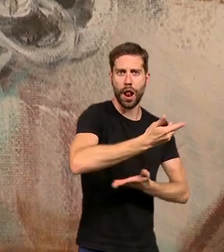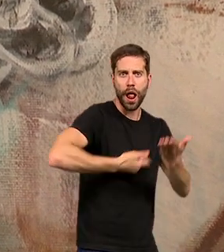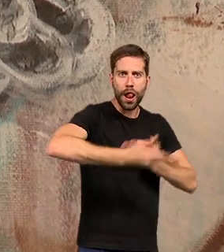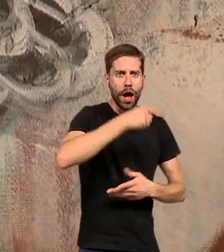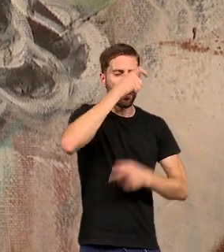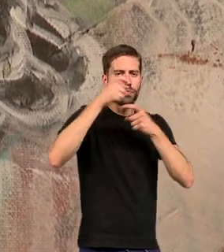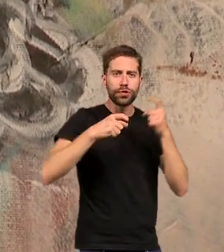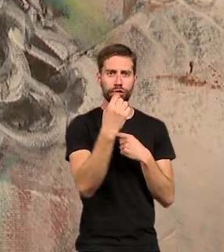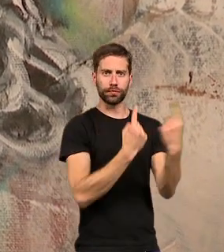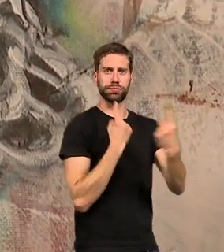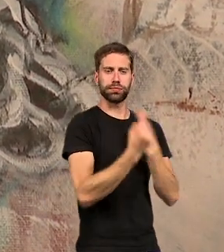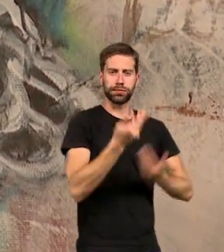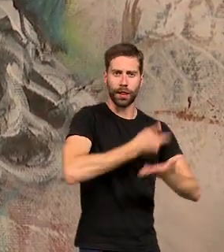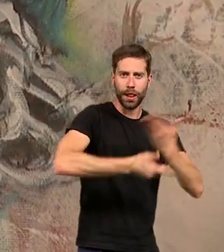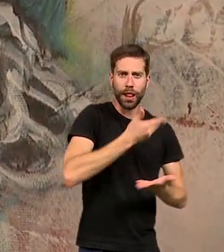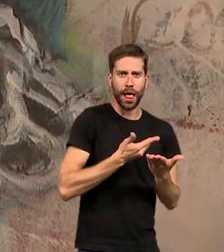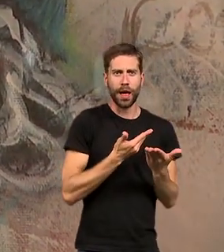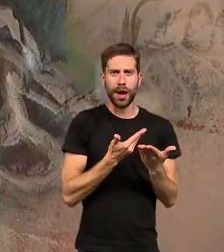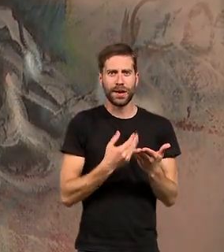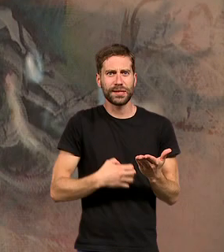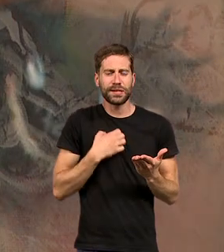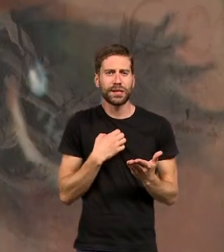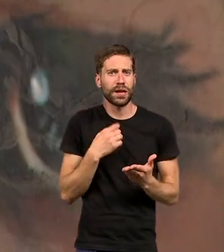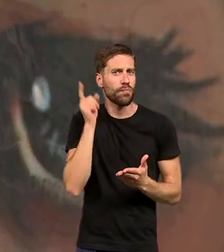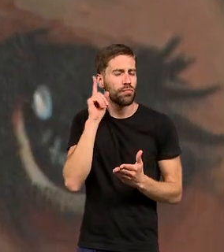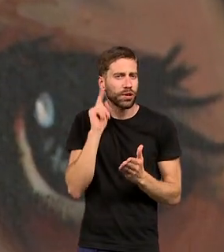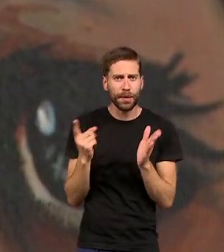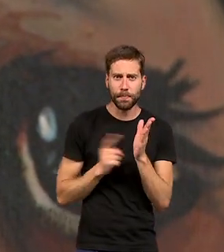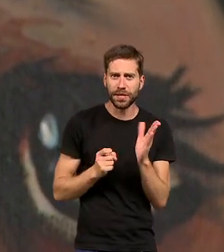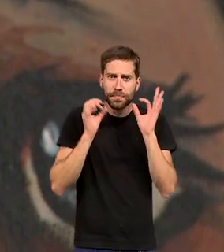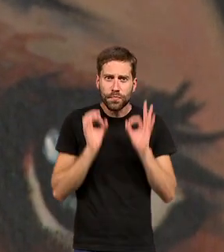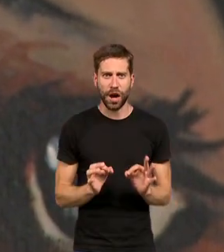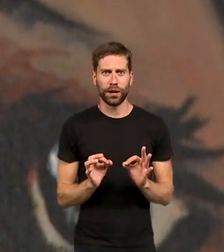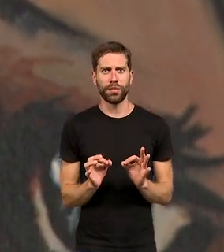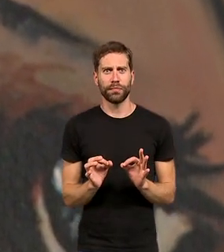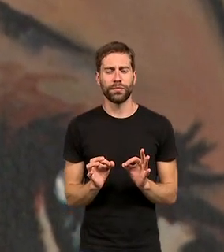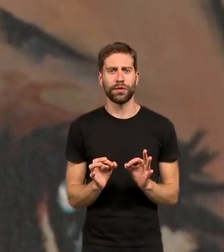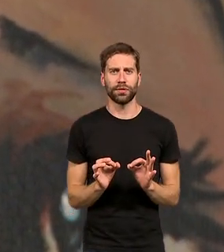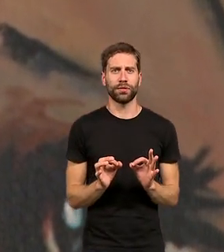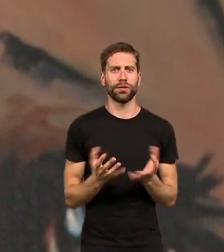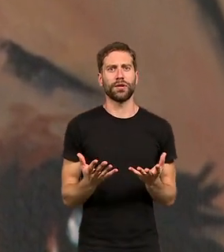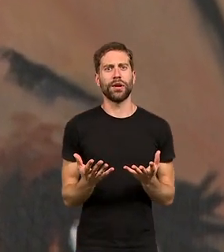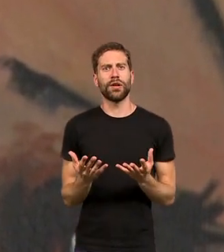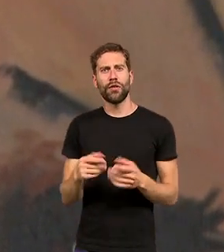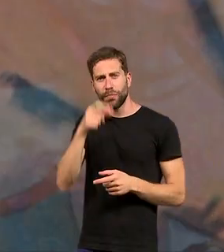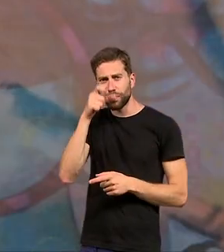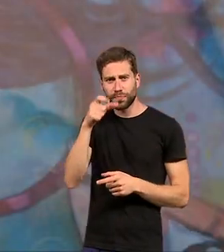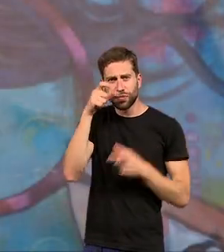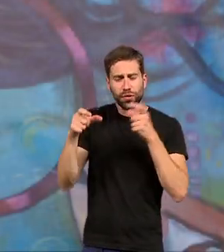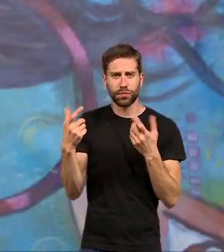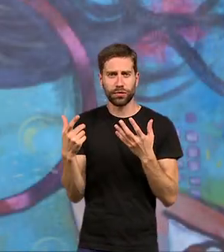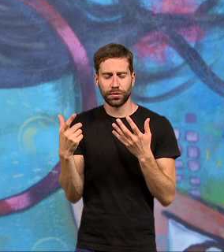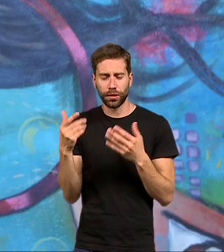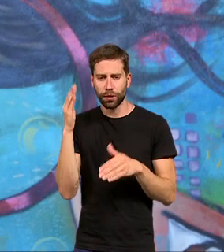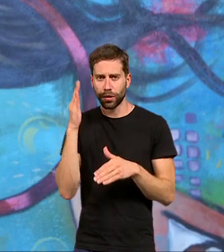preciso muito de pessoas. Eu acho que muita gente ficou sem chão. E até a nível profissional é muito triste ver pessoas